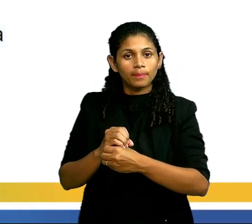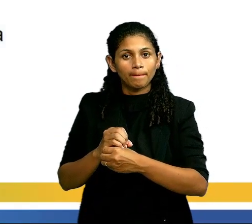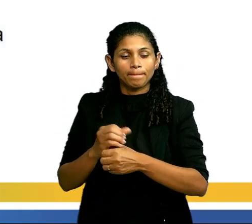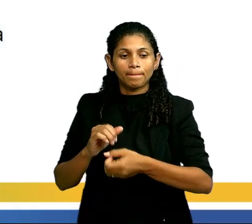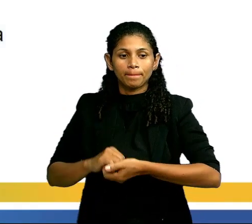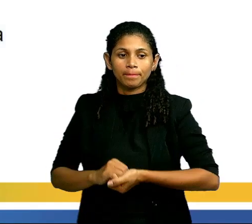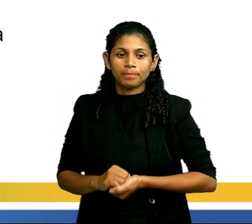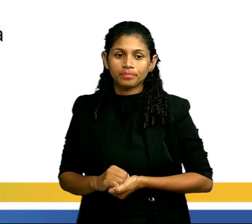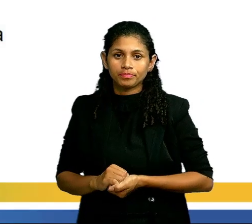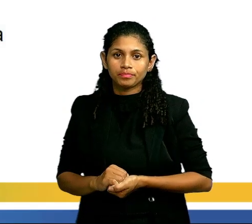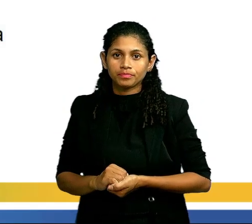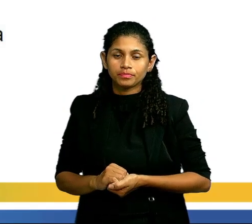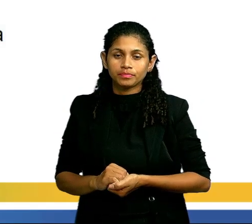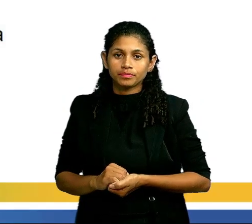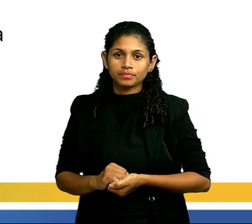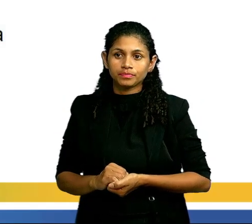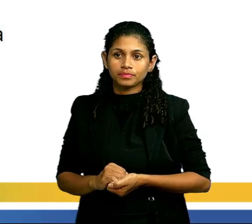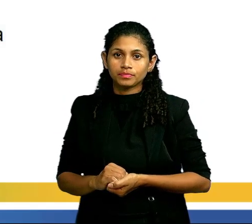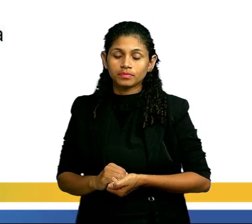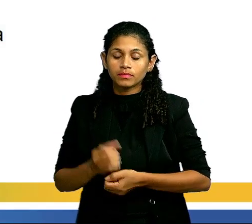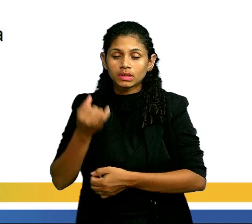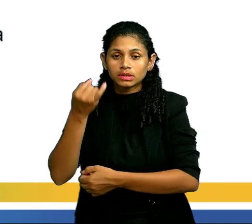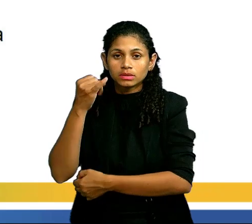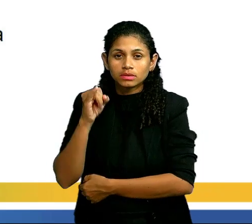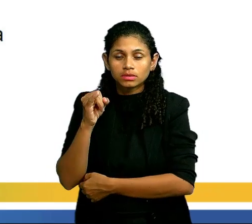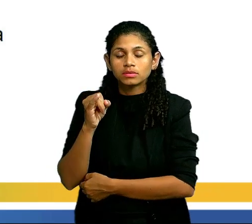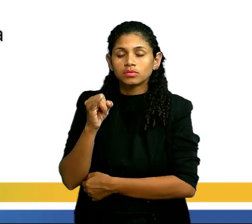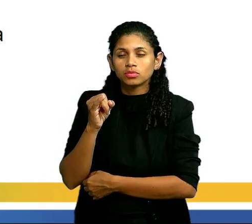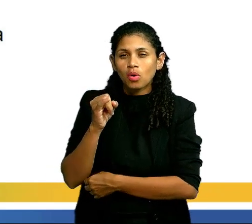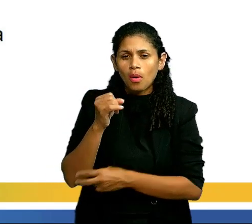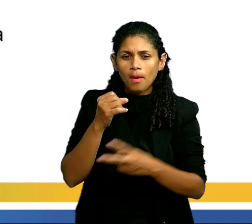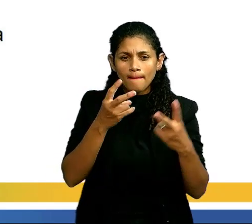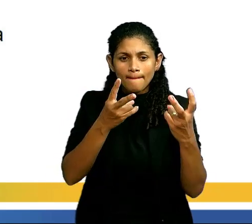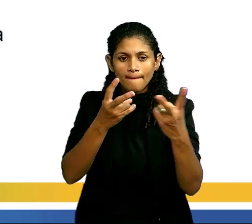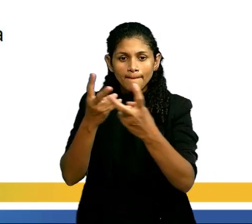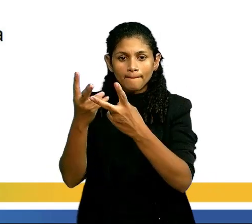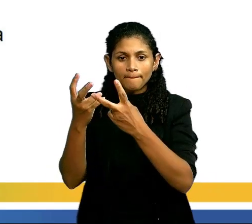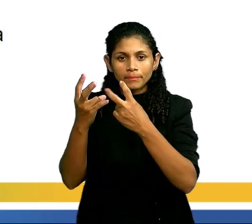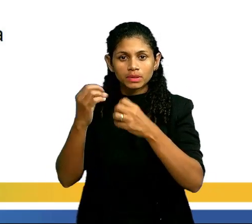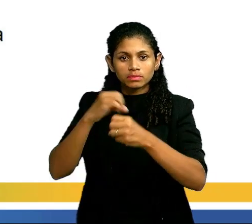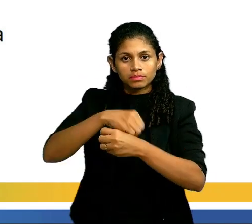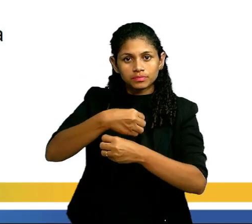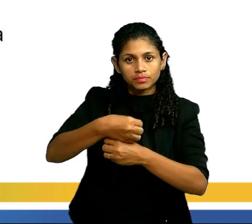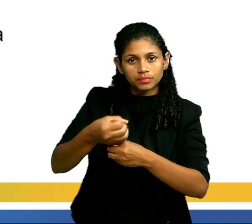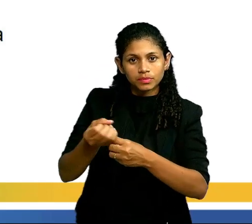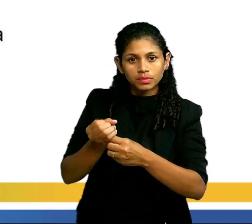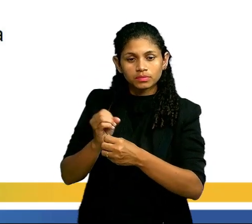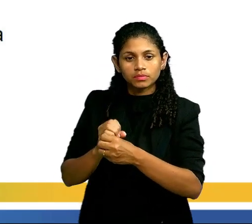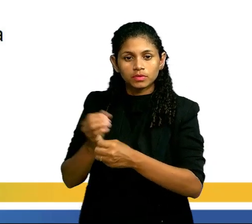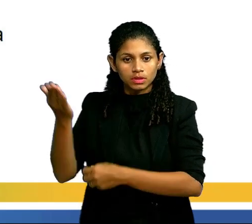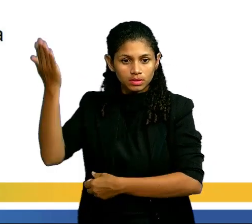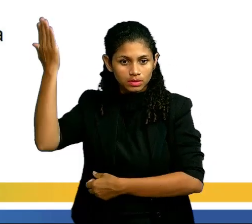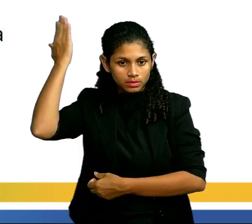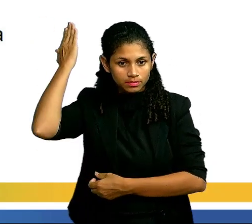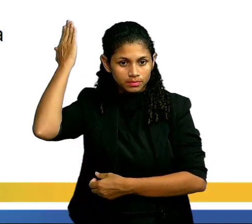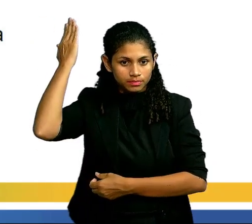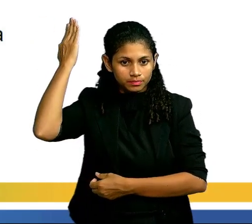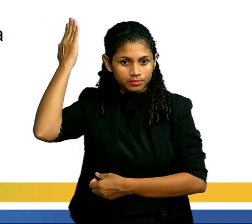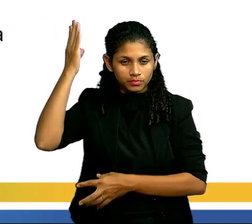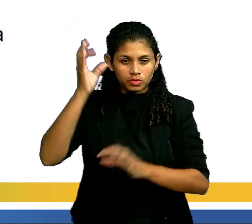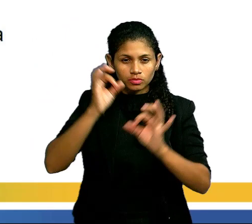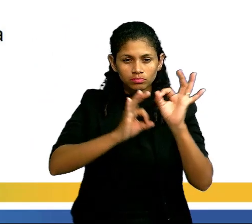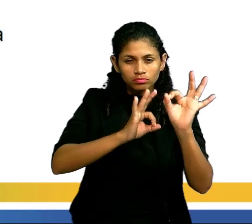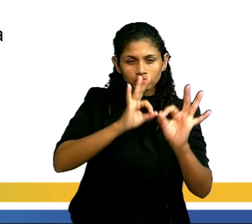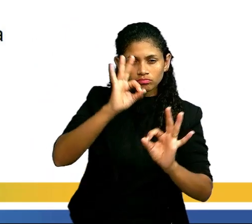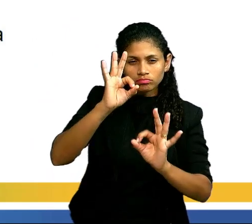molecular. Se nós olharmos com atenção para a molécula do grafeno, nós vamos ver que esses átomos eles se